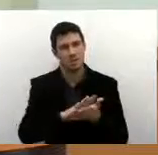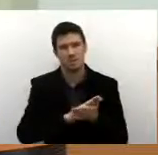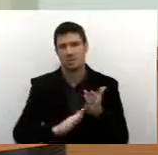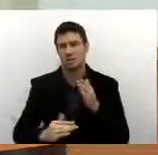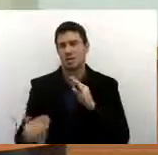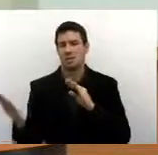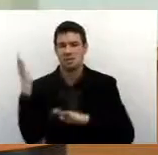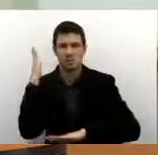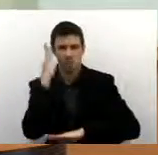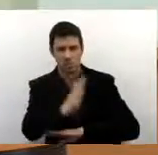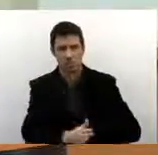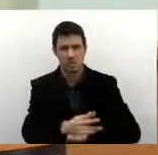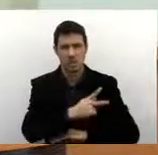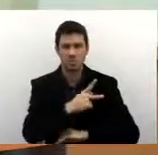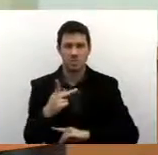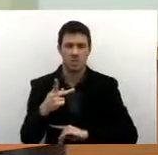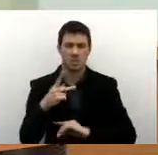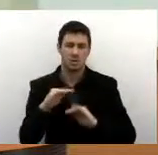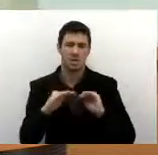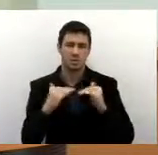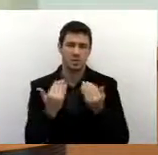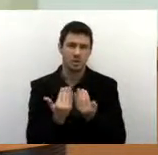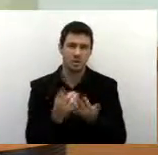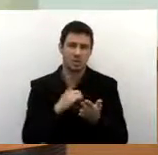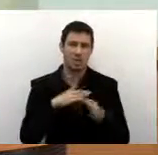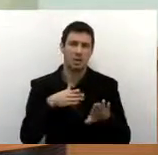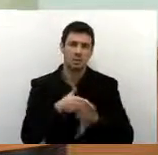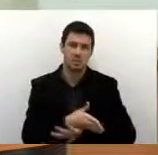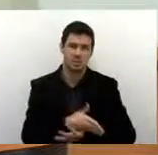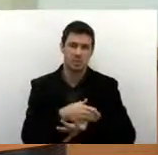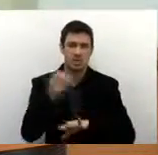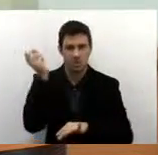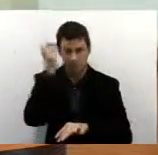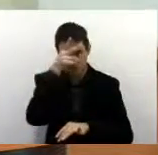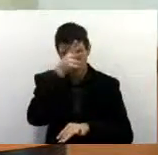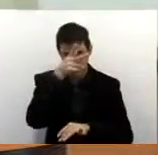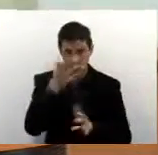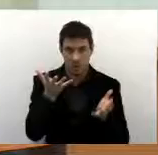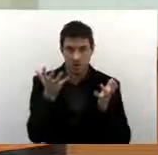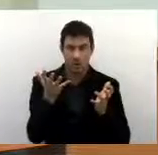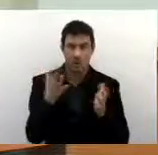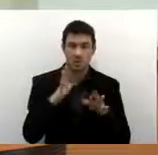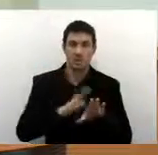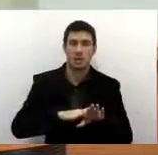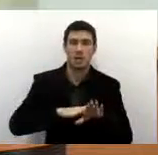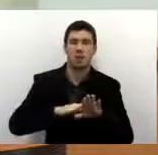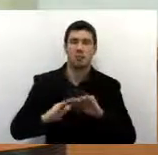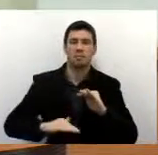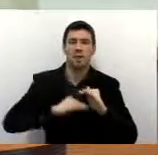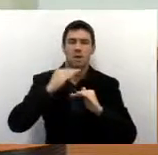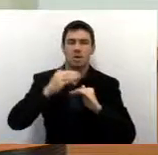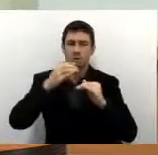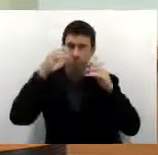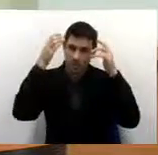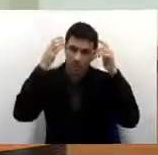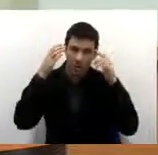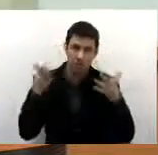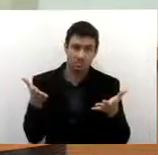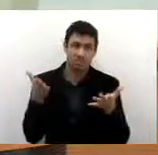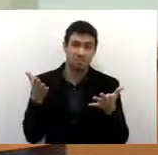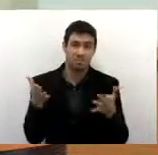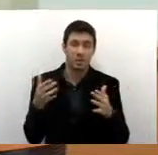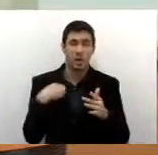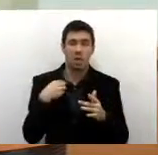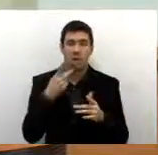presidente da casa. Então tem assessores dentro da prefeitura que quer ser mais real do que o rei. O Osimar mandou a